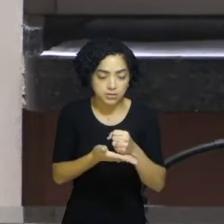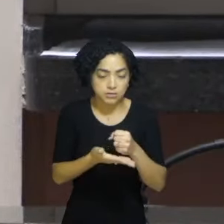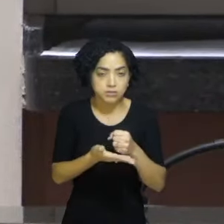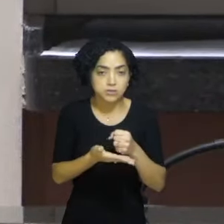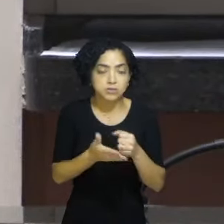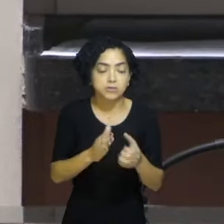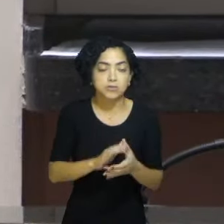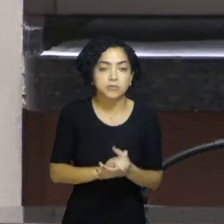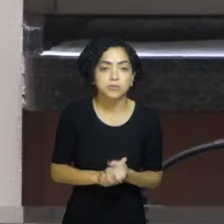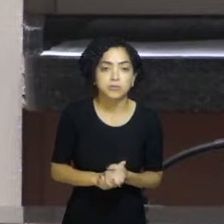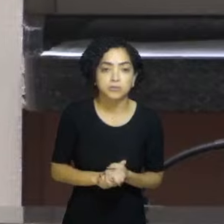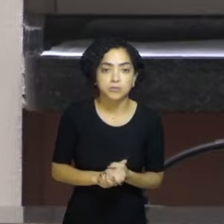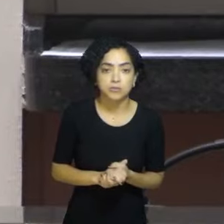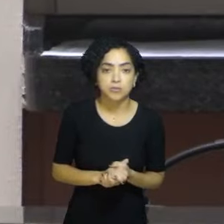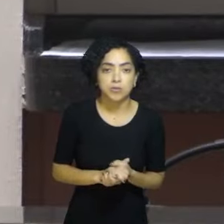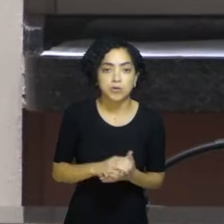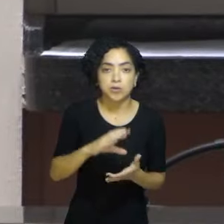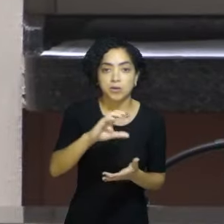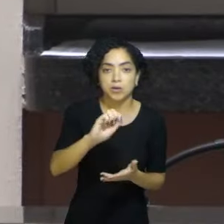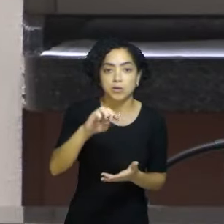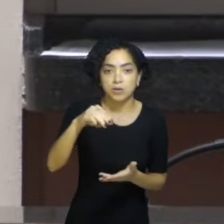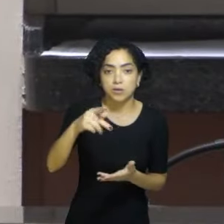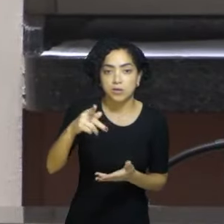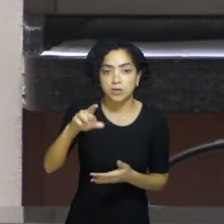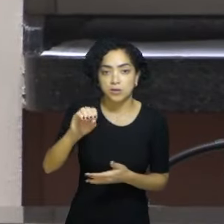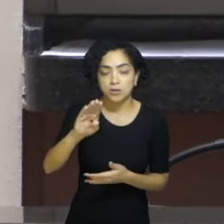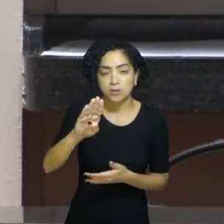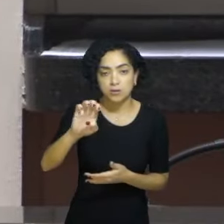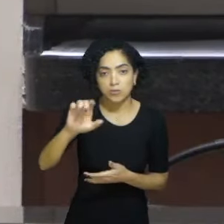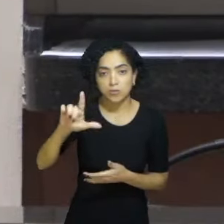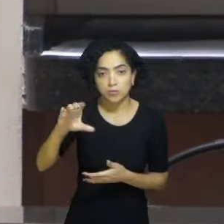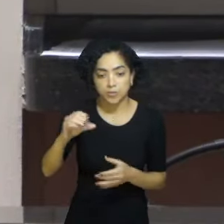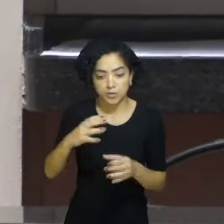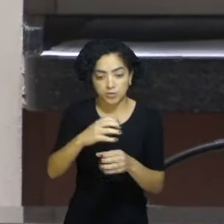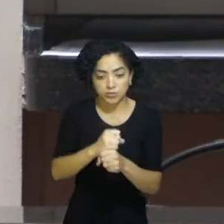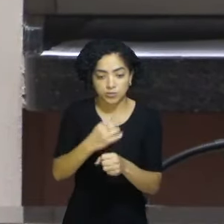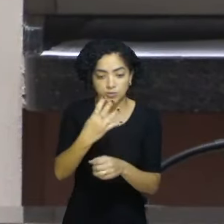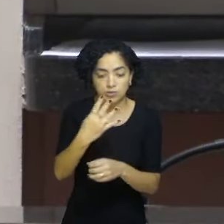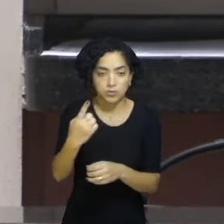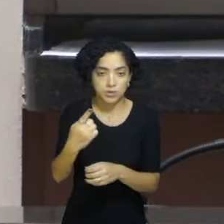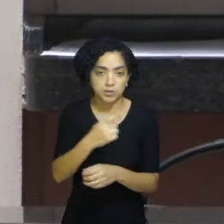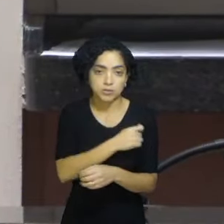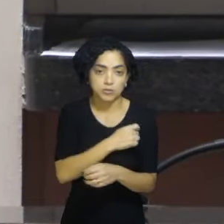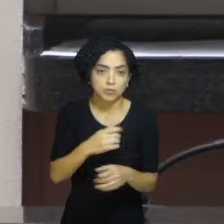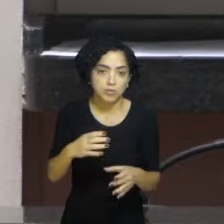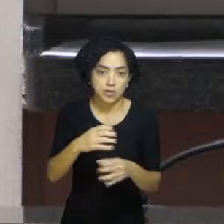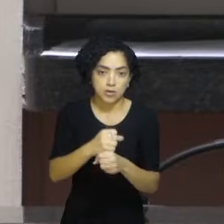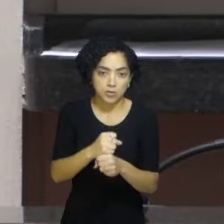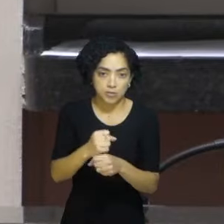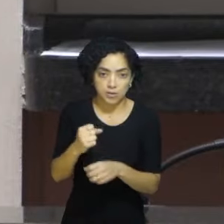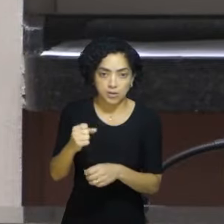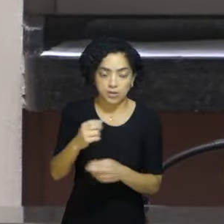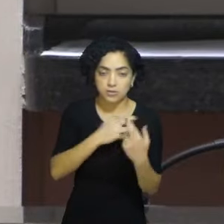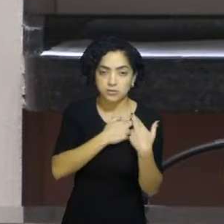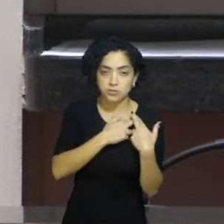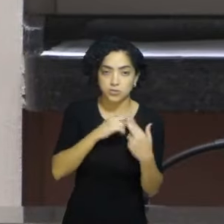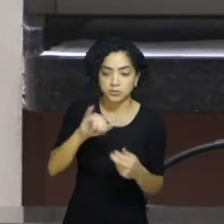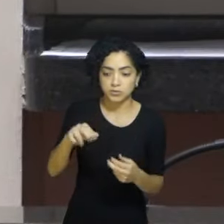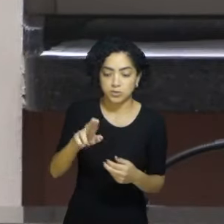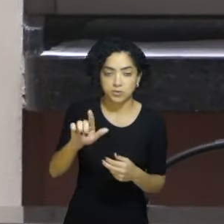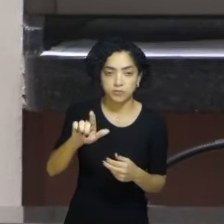Couto, de Campo Belo do Sul, 40 alunos, responsável a Júlia, da direção